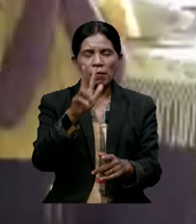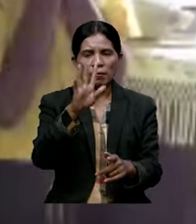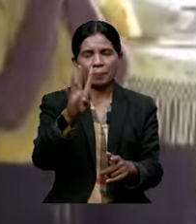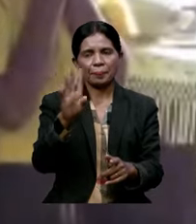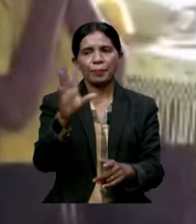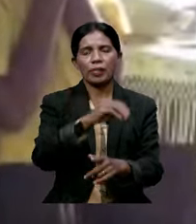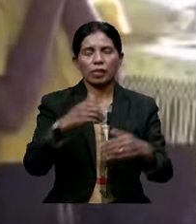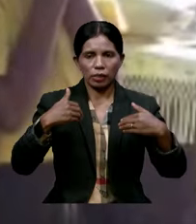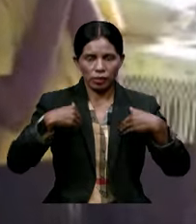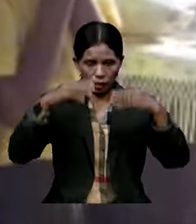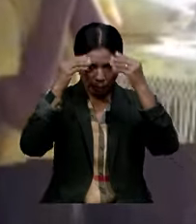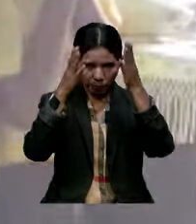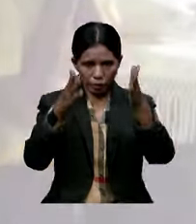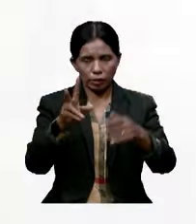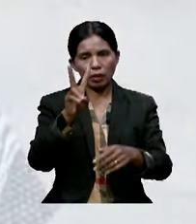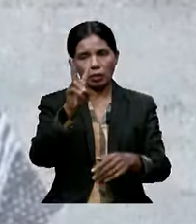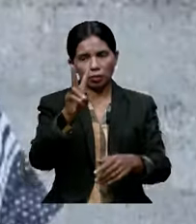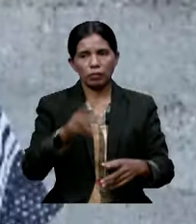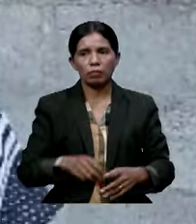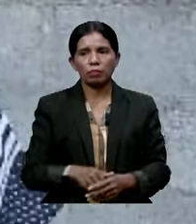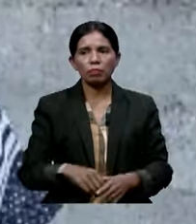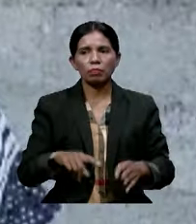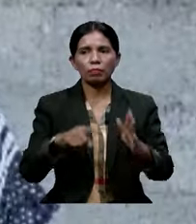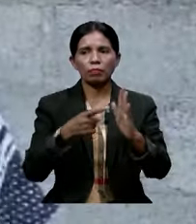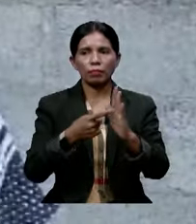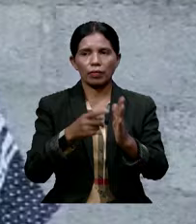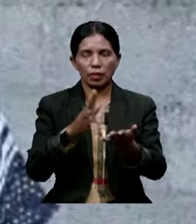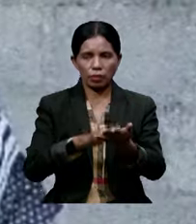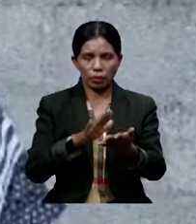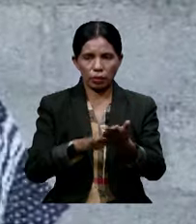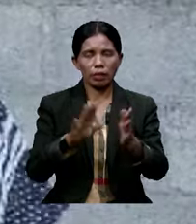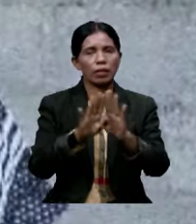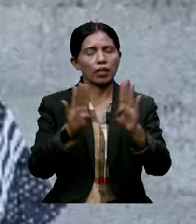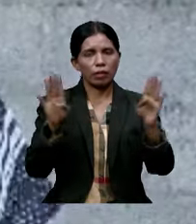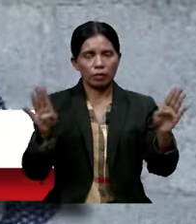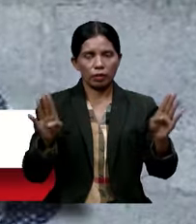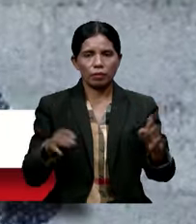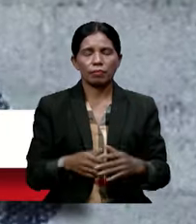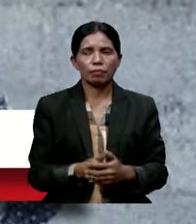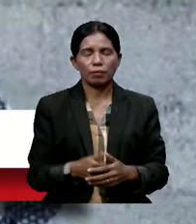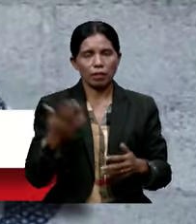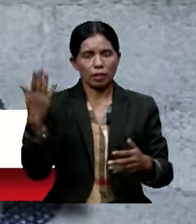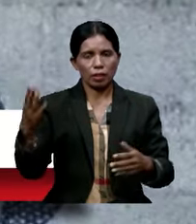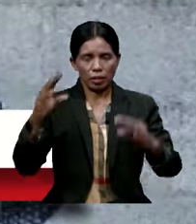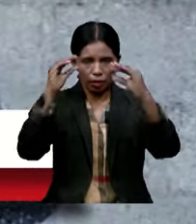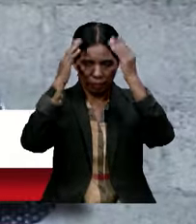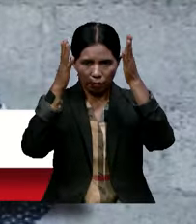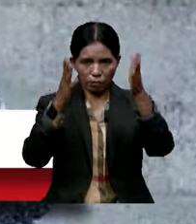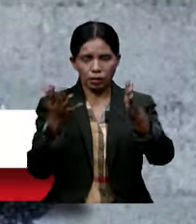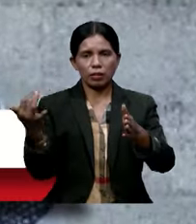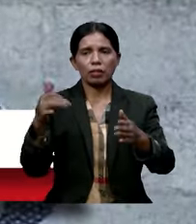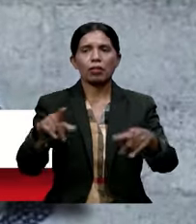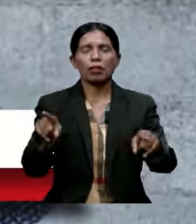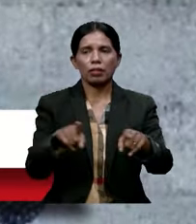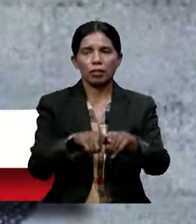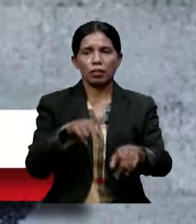ia de professor na rua. Ahu, escola né ia, ia professor Isira né bem anessan